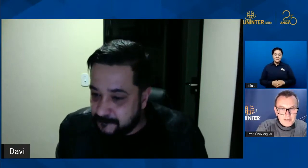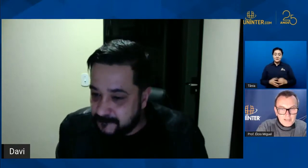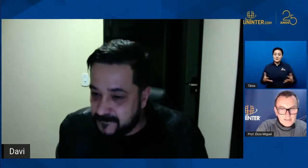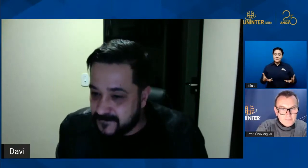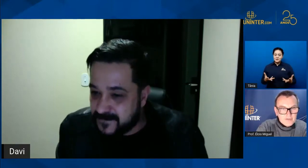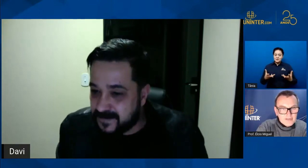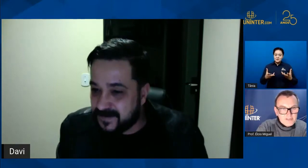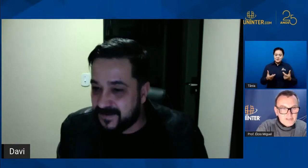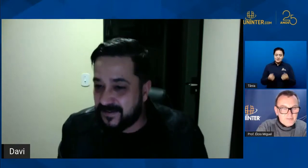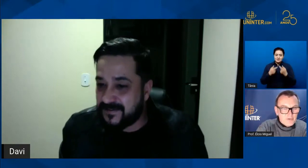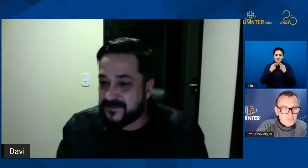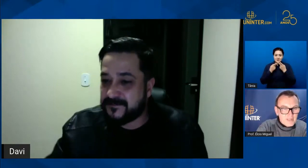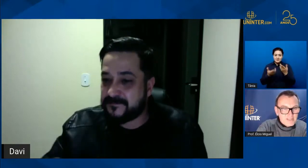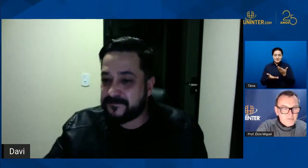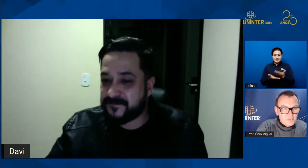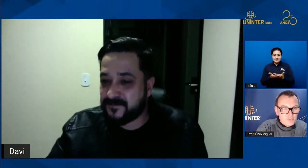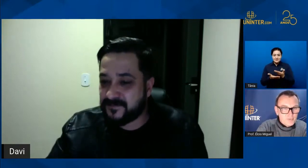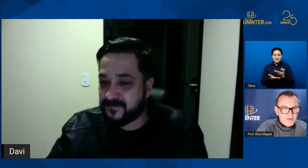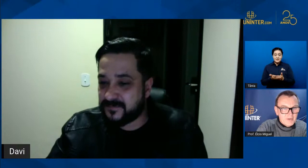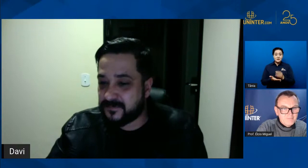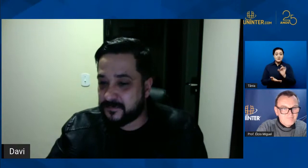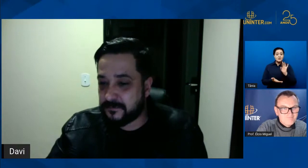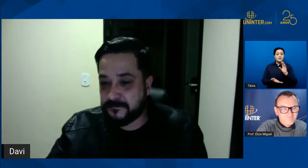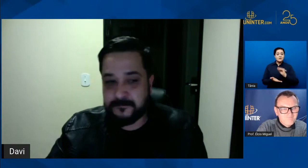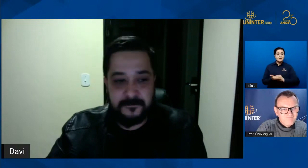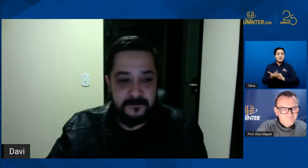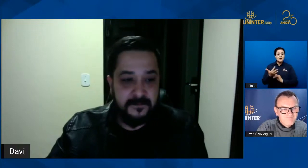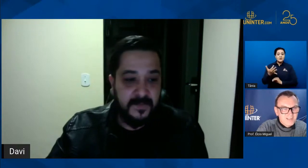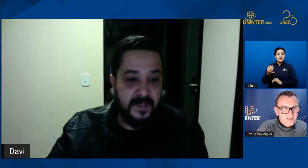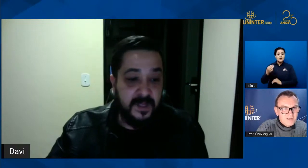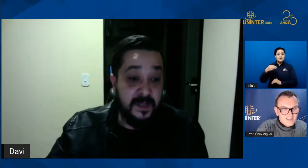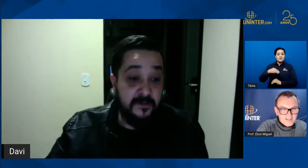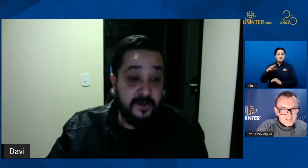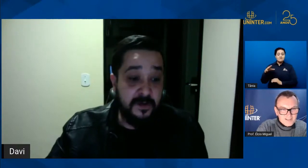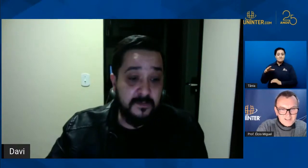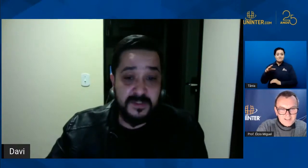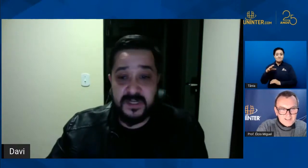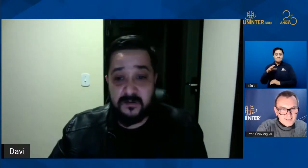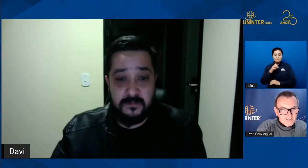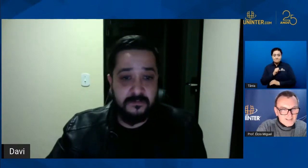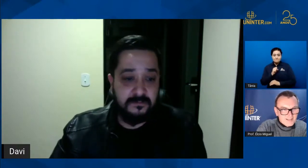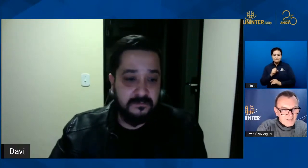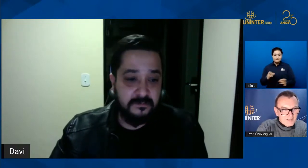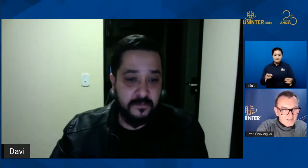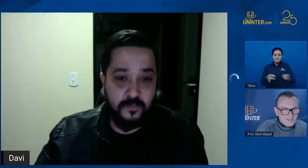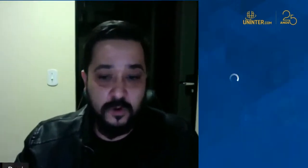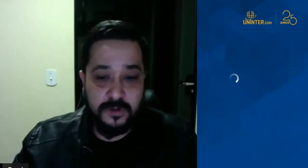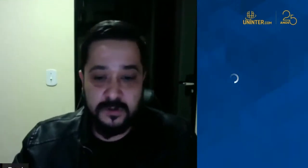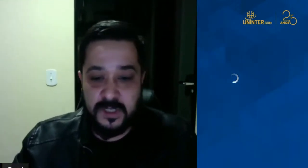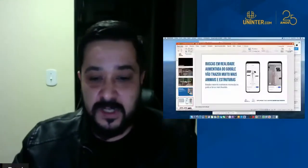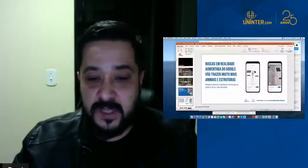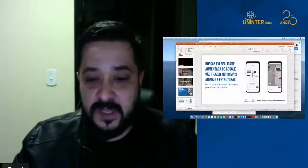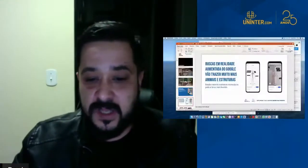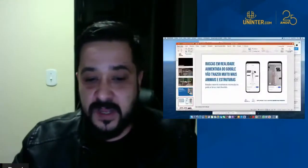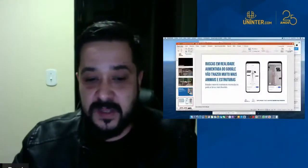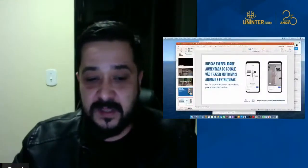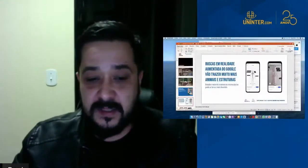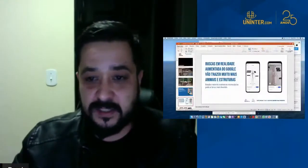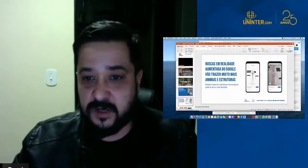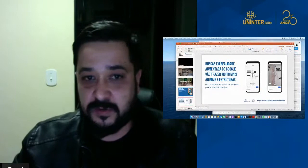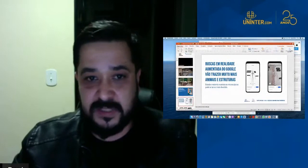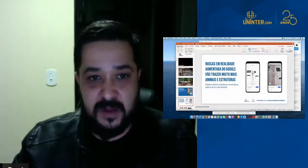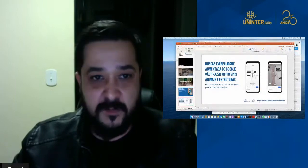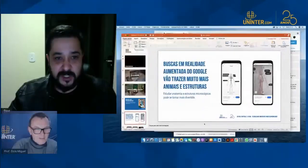maravilhosa a tua fala. Uhum. Acredito que já faltam 10 minutos para acabar. Uhum. Eu vou mostrar um outro aqui e